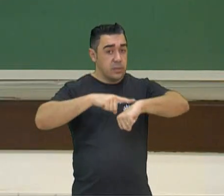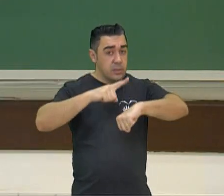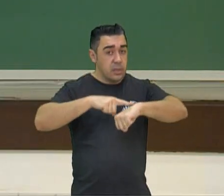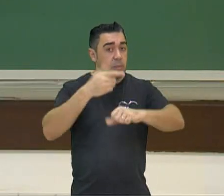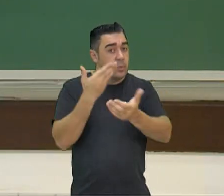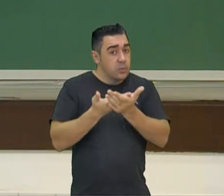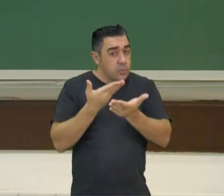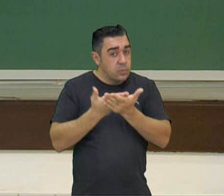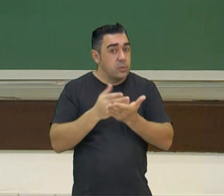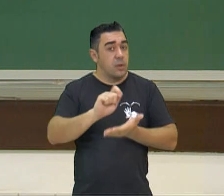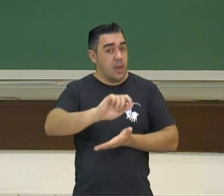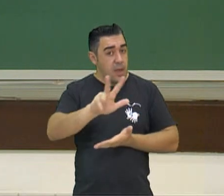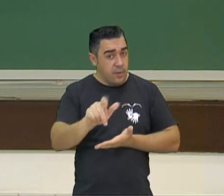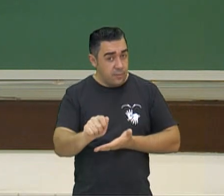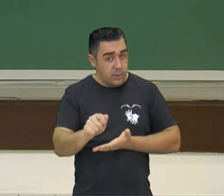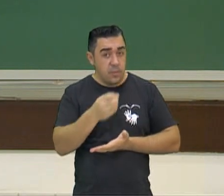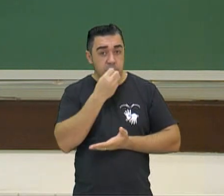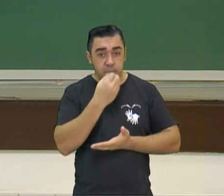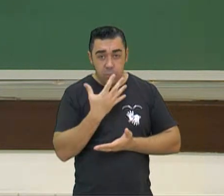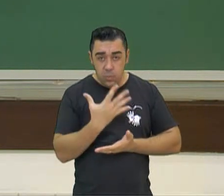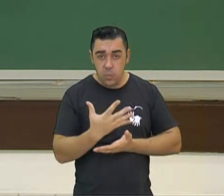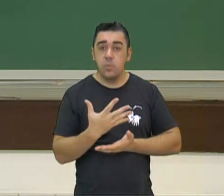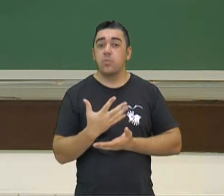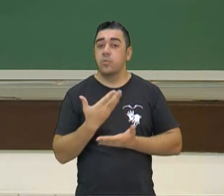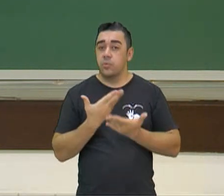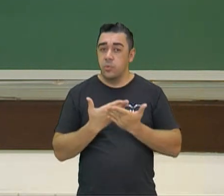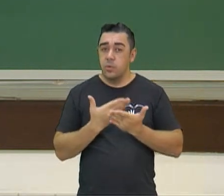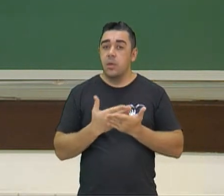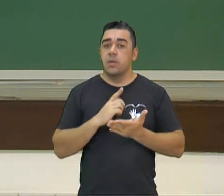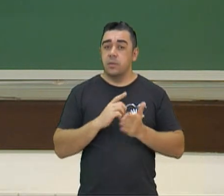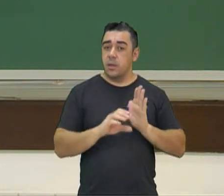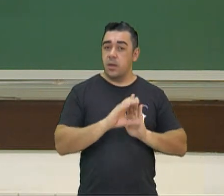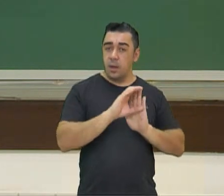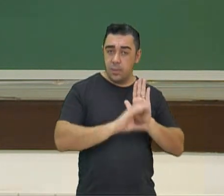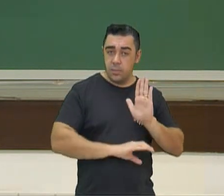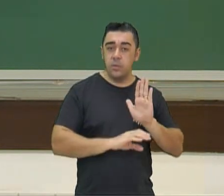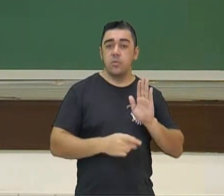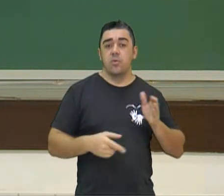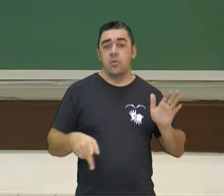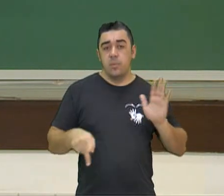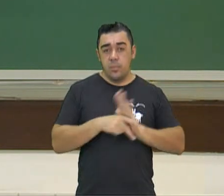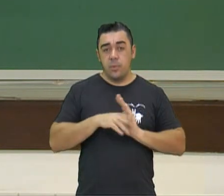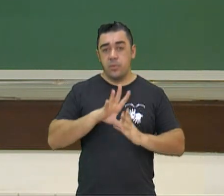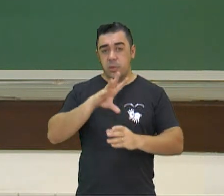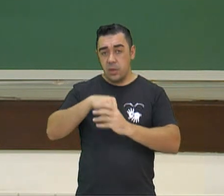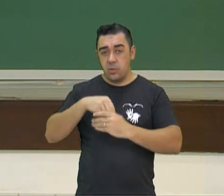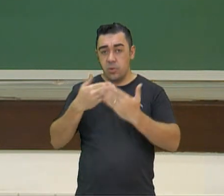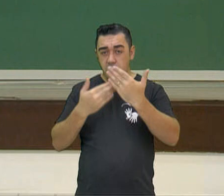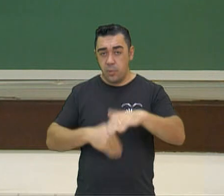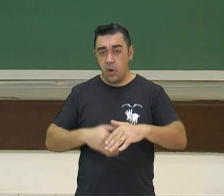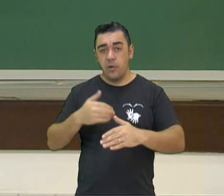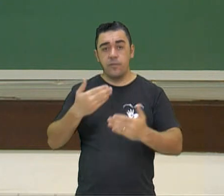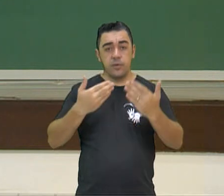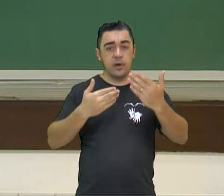maior estudando a África. Ele é um capítulo em separado dentro das provas dos